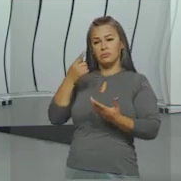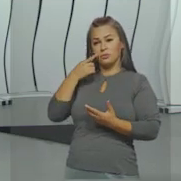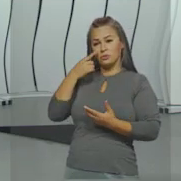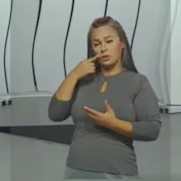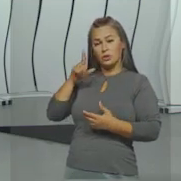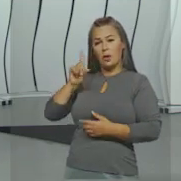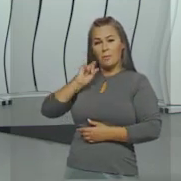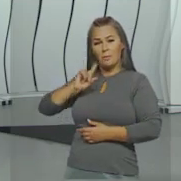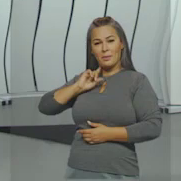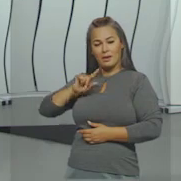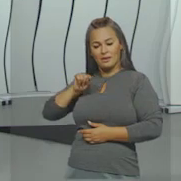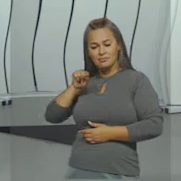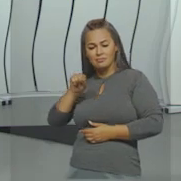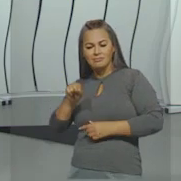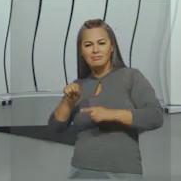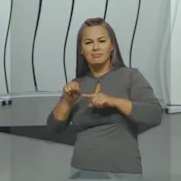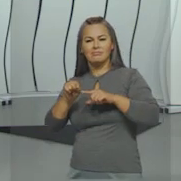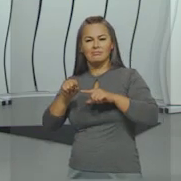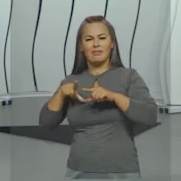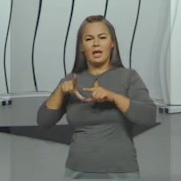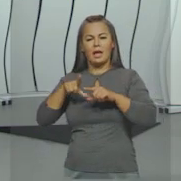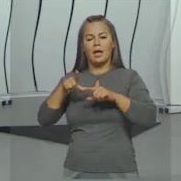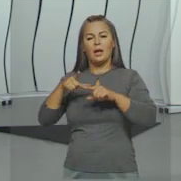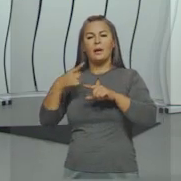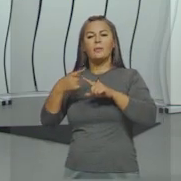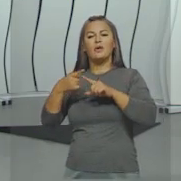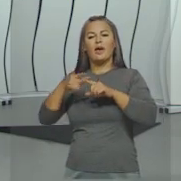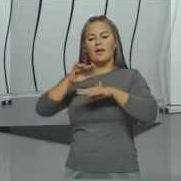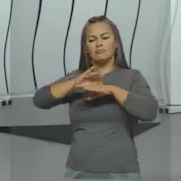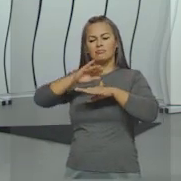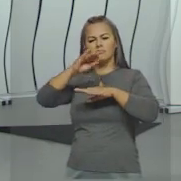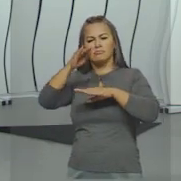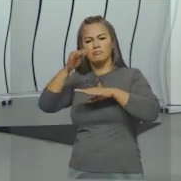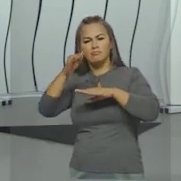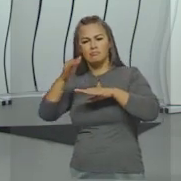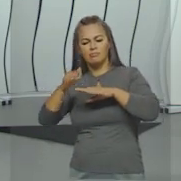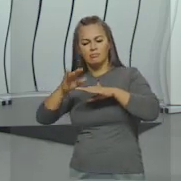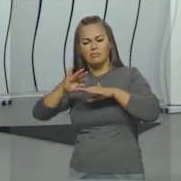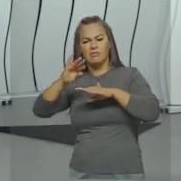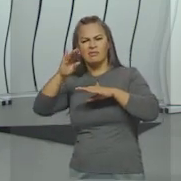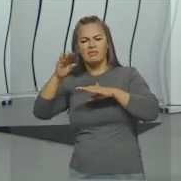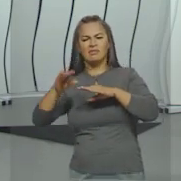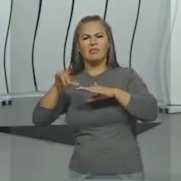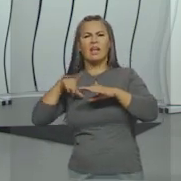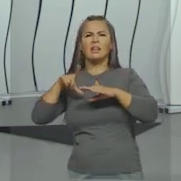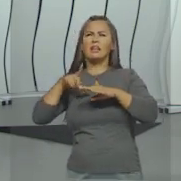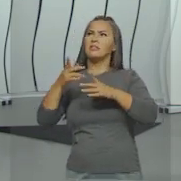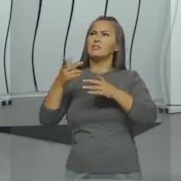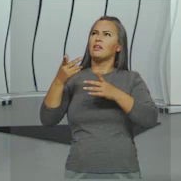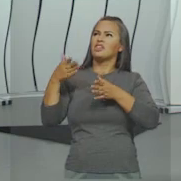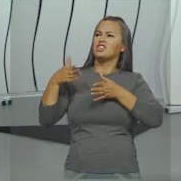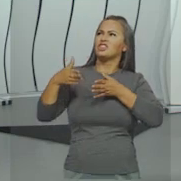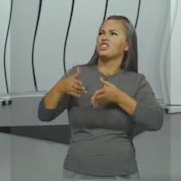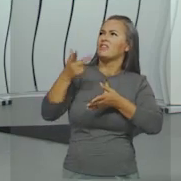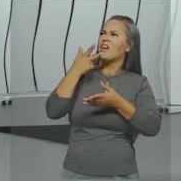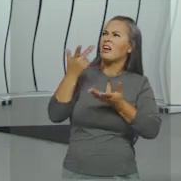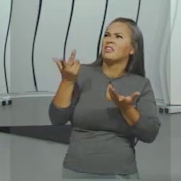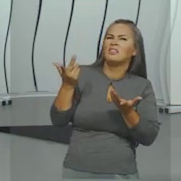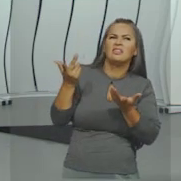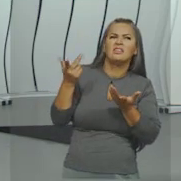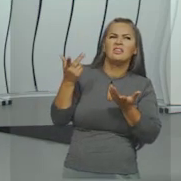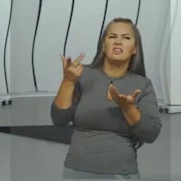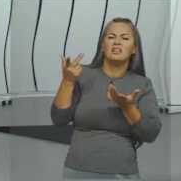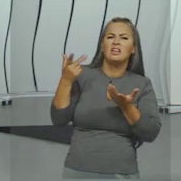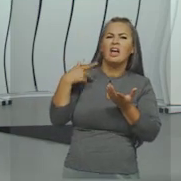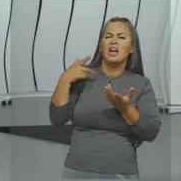Minas Gerais aqui, está relacionado com as serras de Minas também. Aí o cara fala assim, nossa, está frio agora, mas por que o clima é